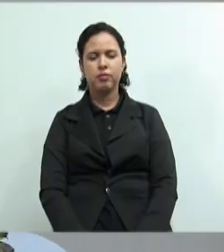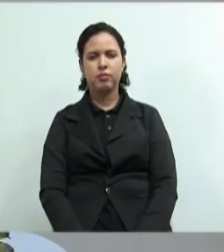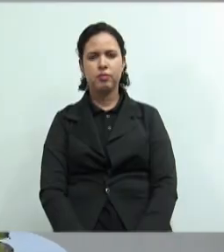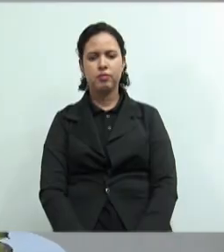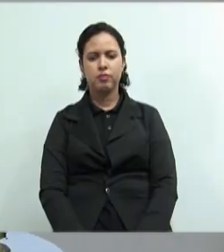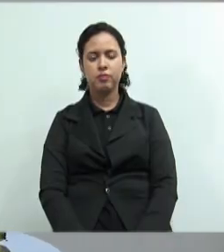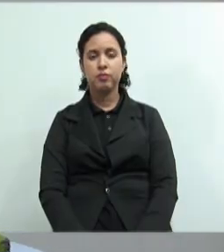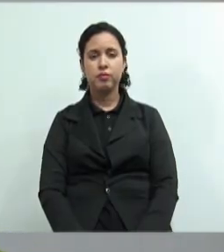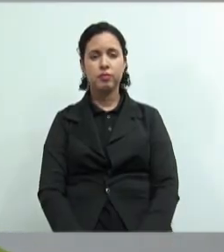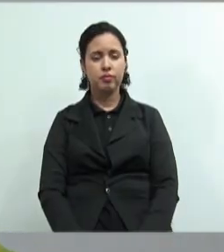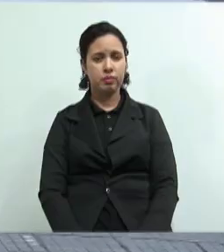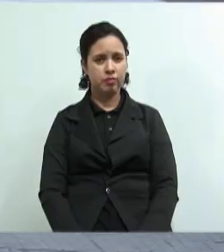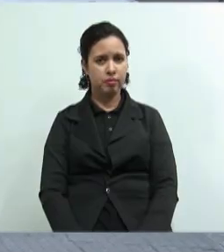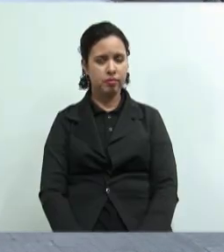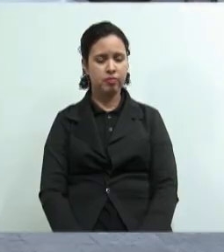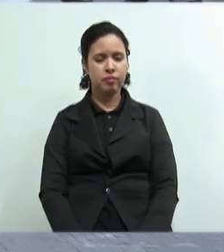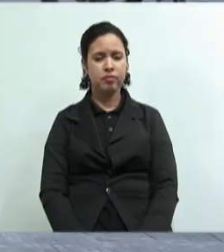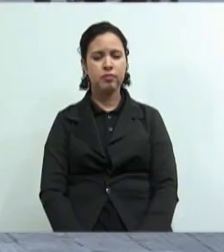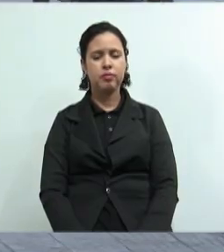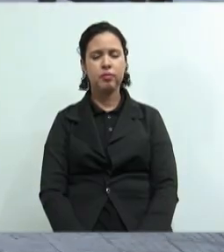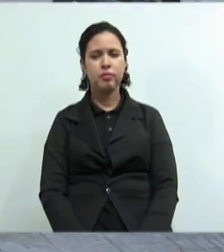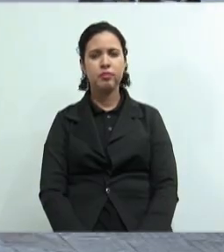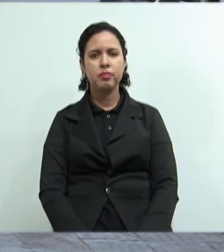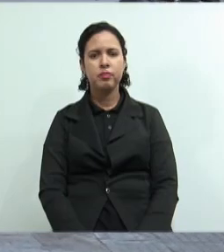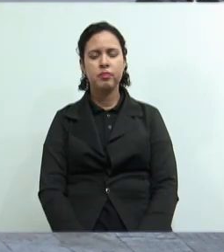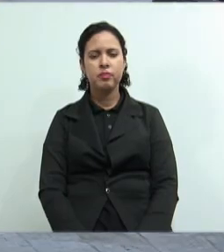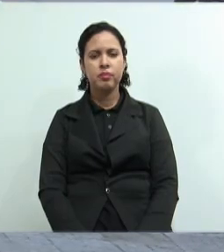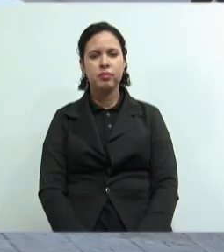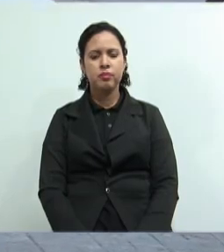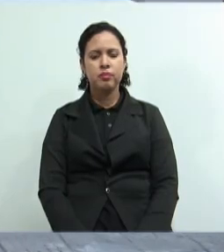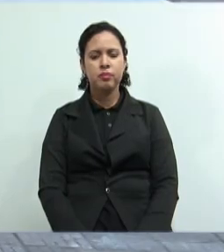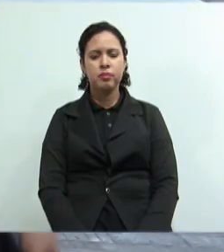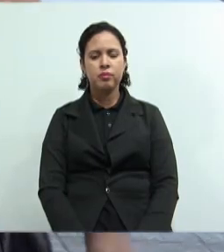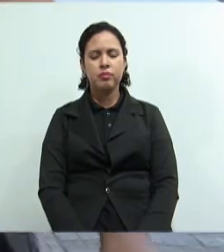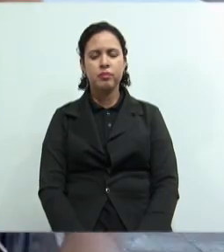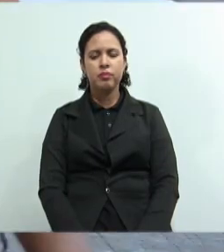Olha a banana, uma por 5, 2 por 8.